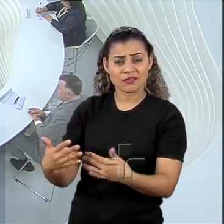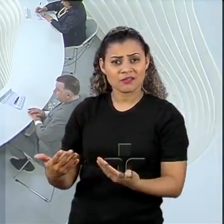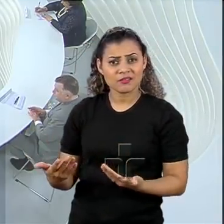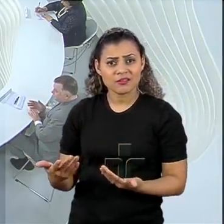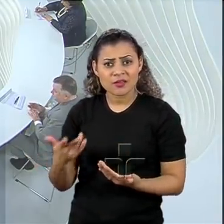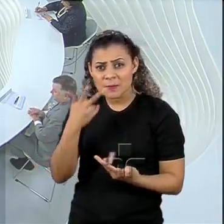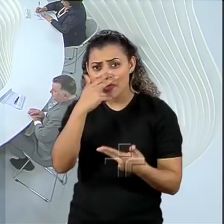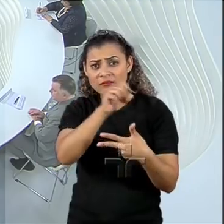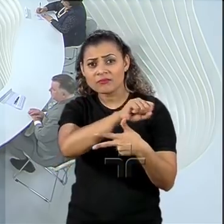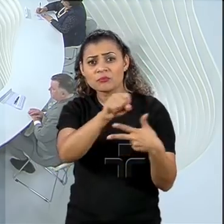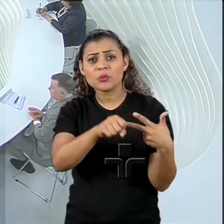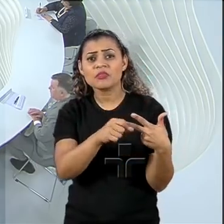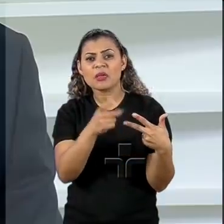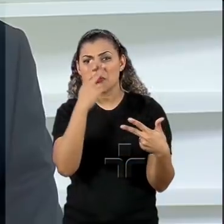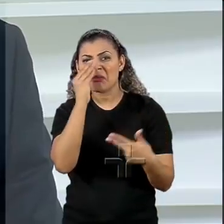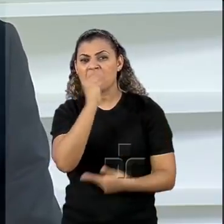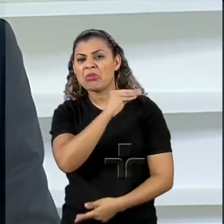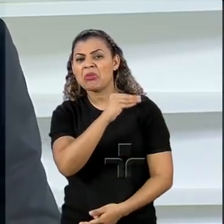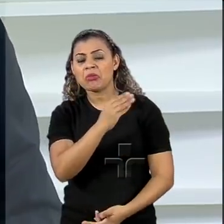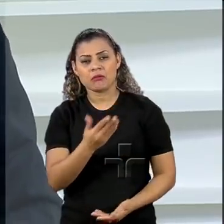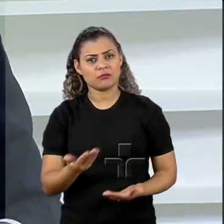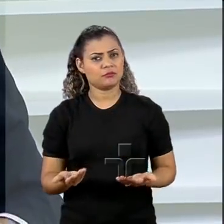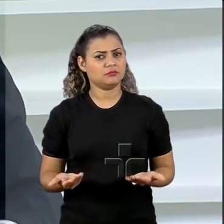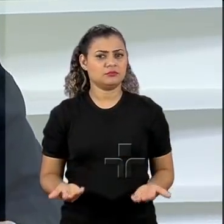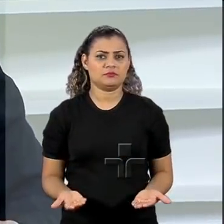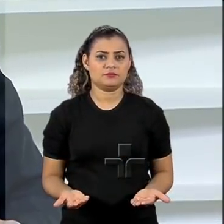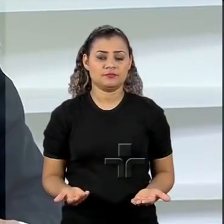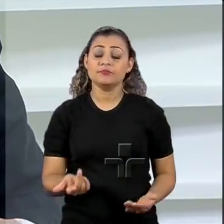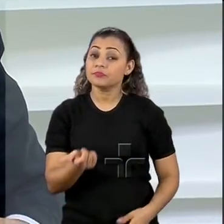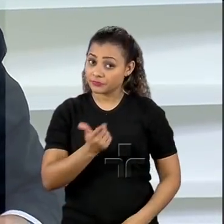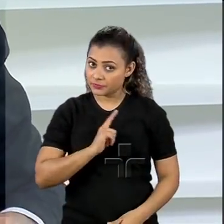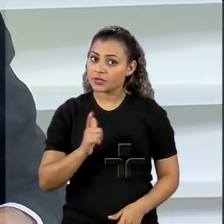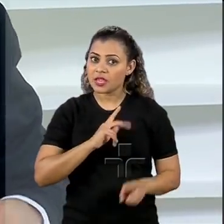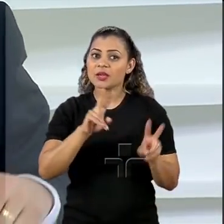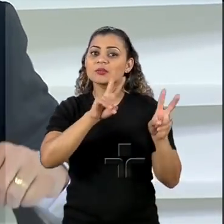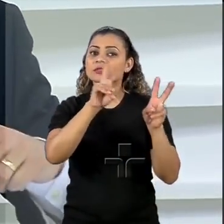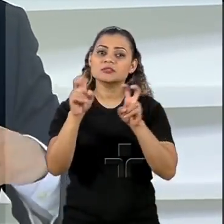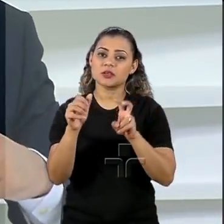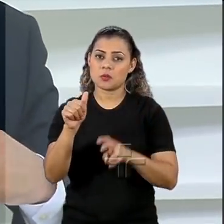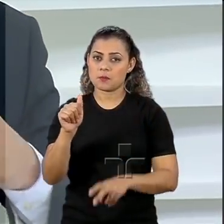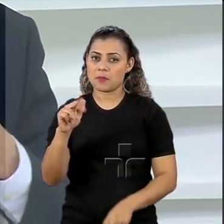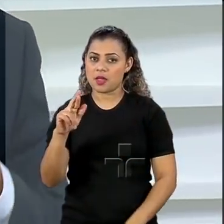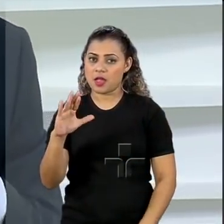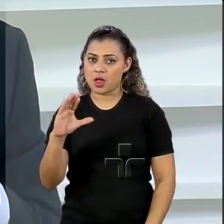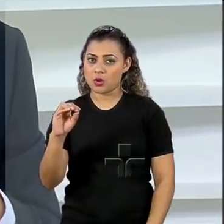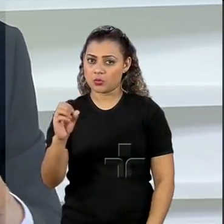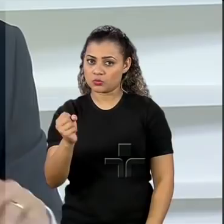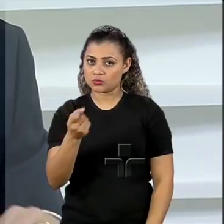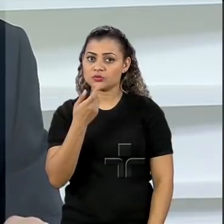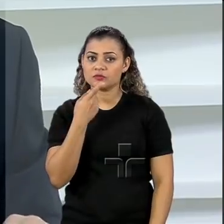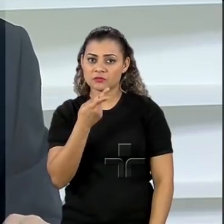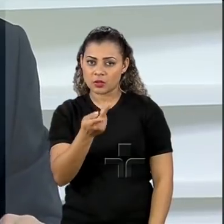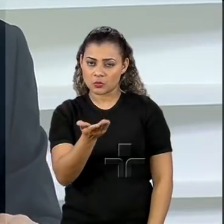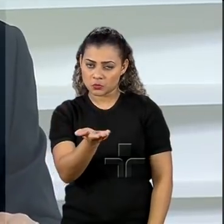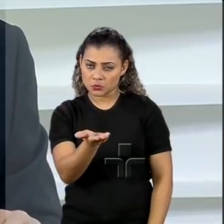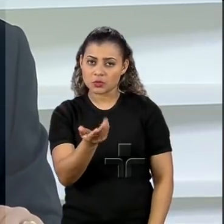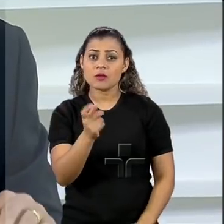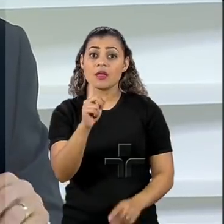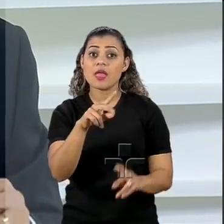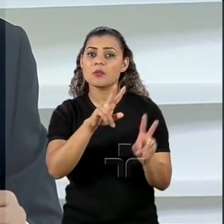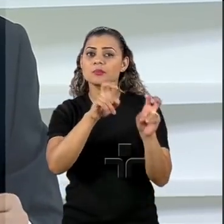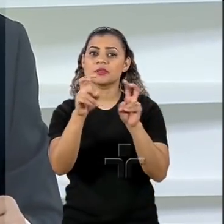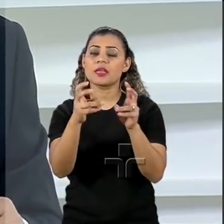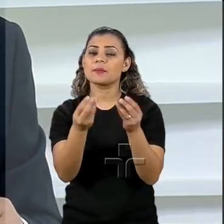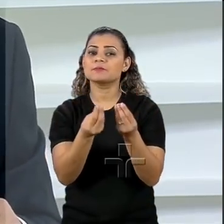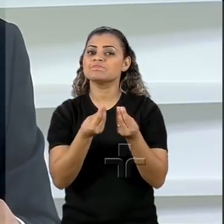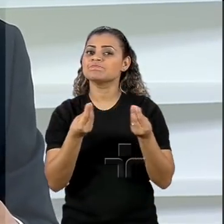poderes. Tem uma questão que o Dr. Marcos levantou e que eu acho que é muito sensível à população